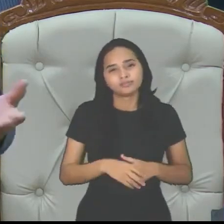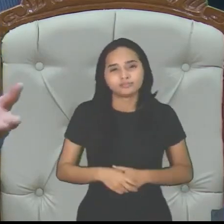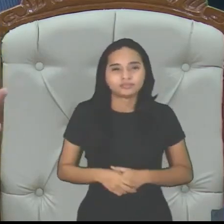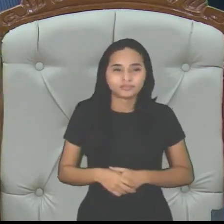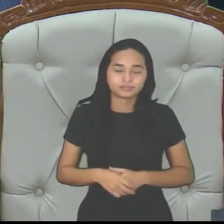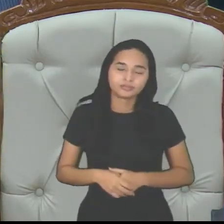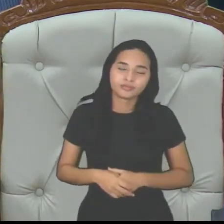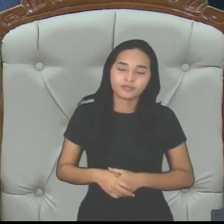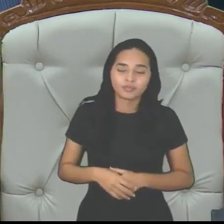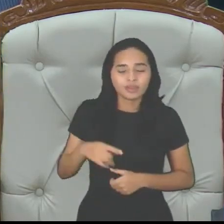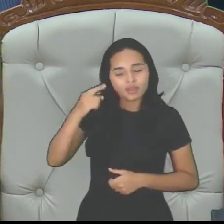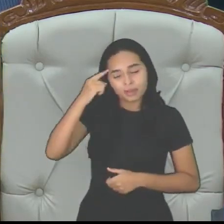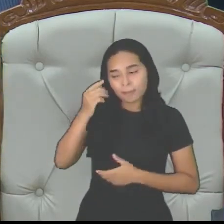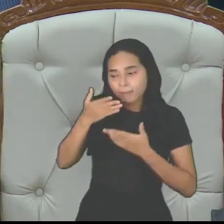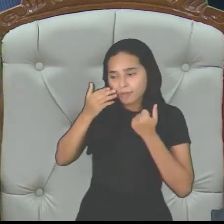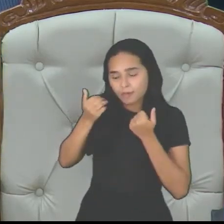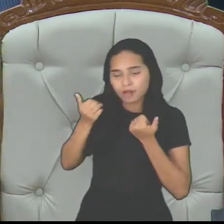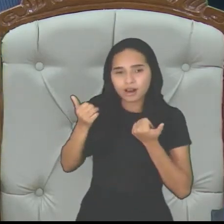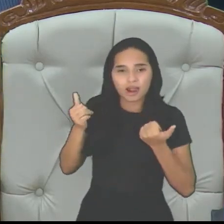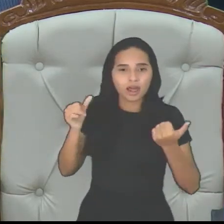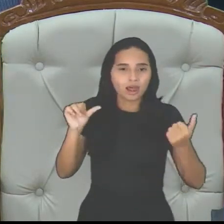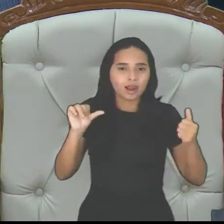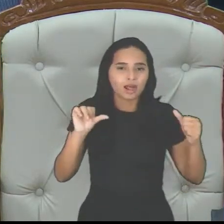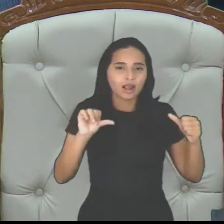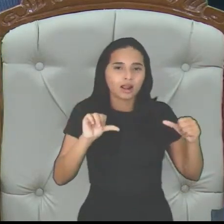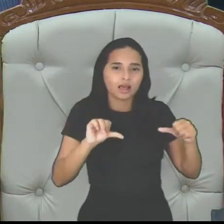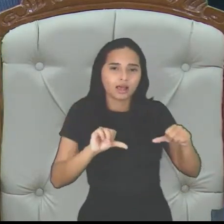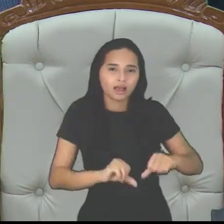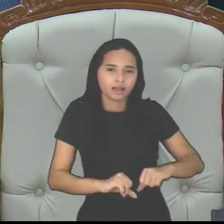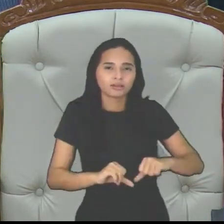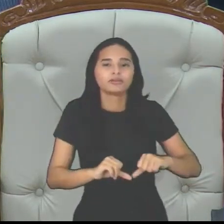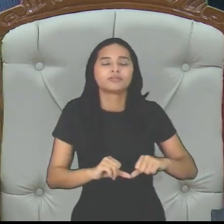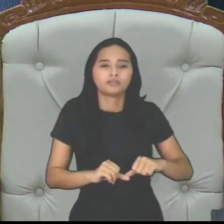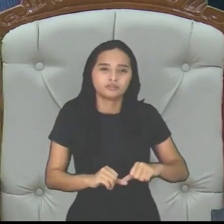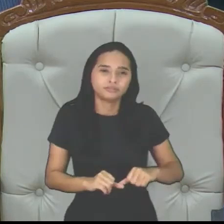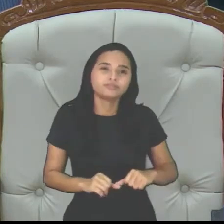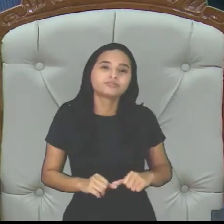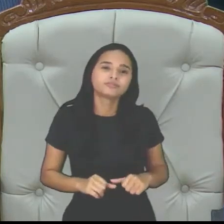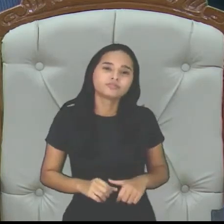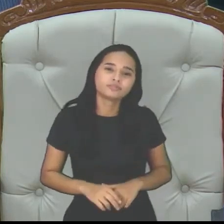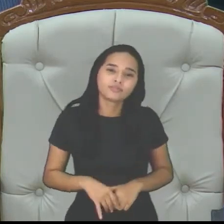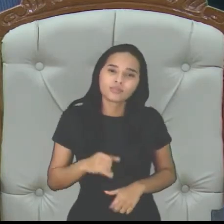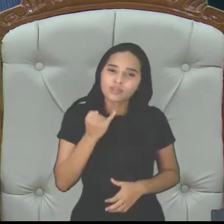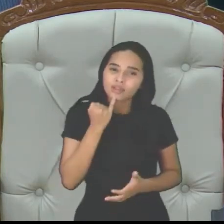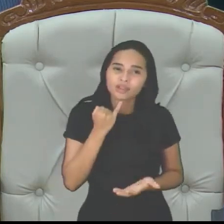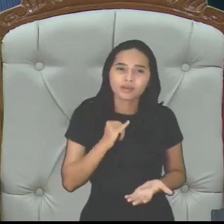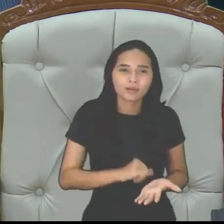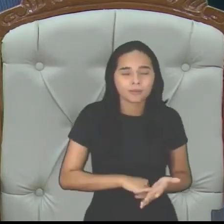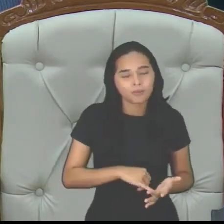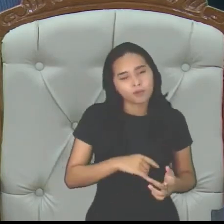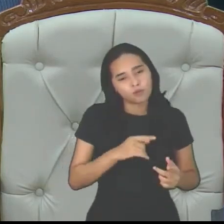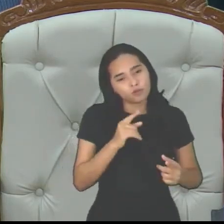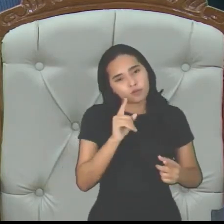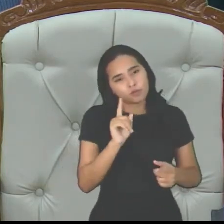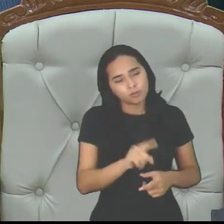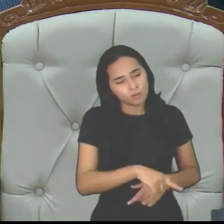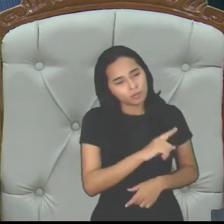cada vez mais. São taxas, impostos, são